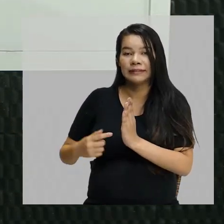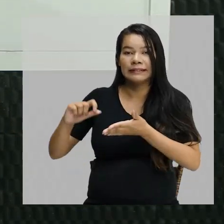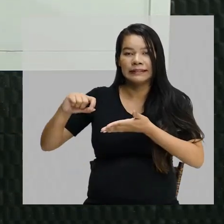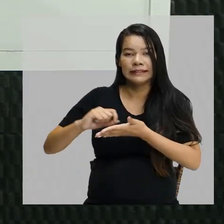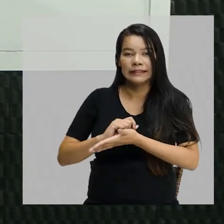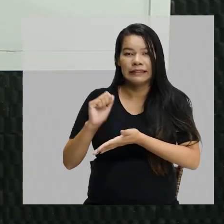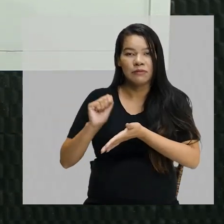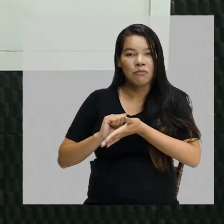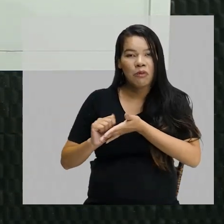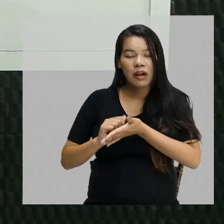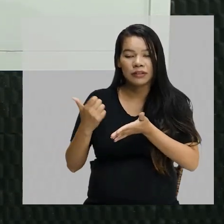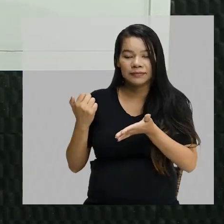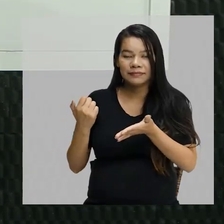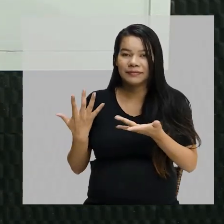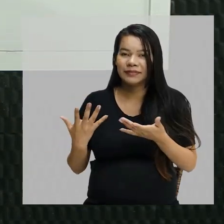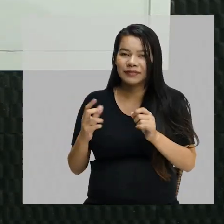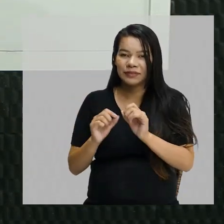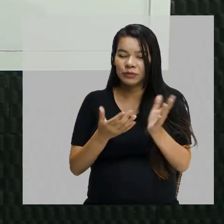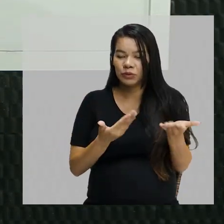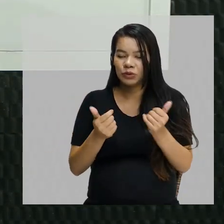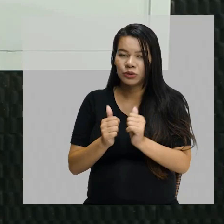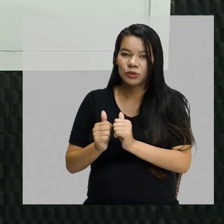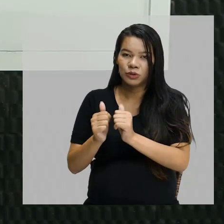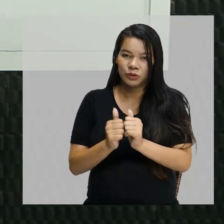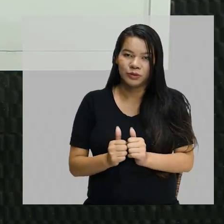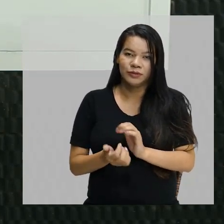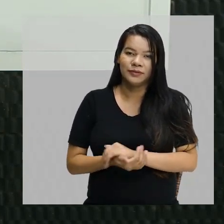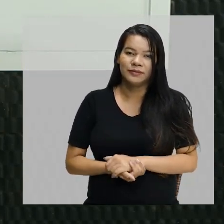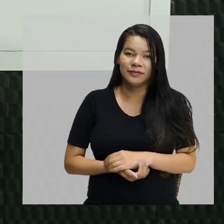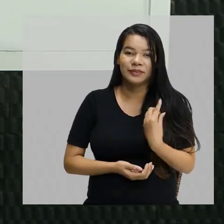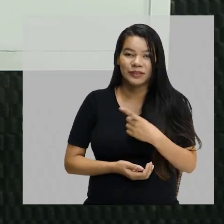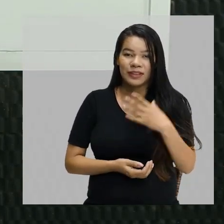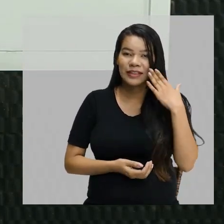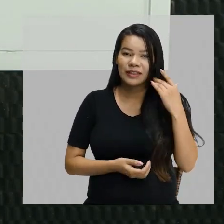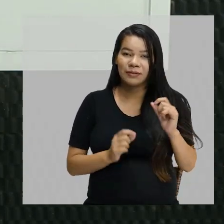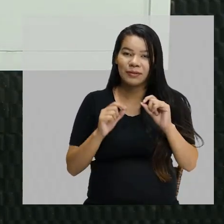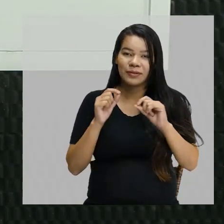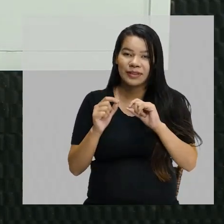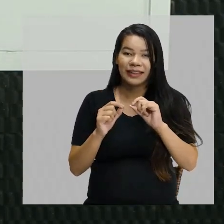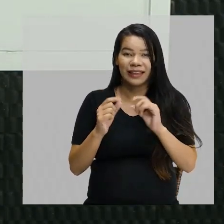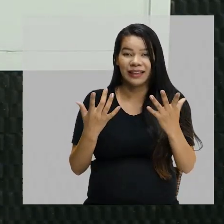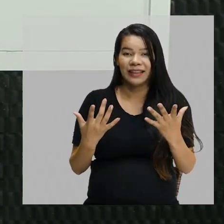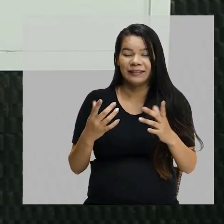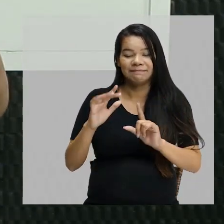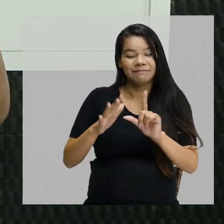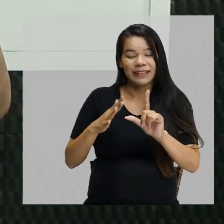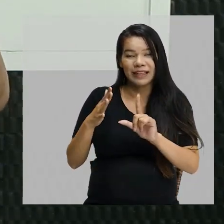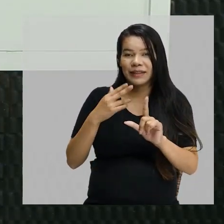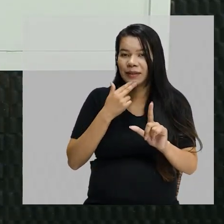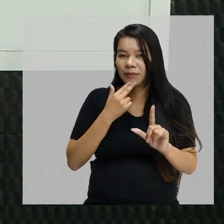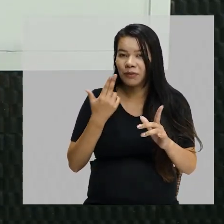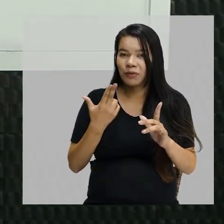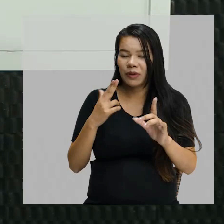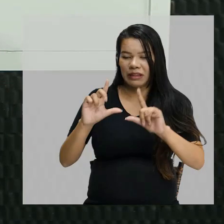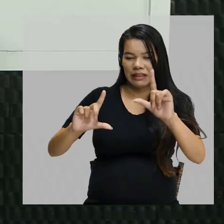formulação nessa modalidade essa forma de nós chegarmos até você ela pode gerar um livro de dispersão maior então eu